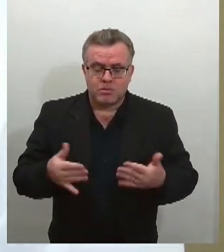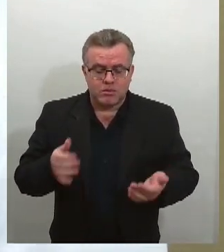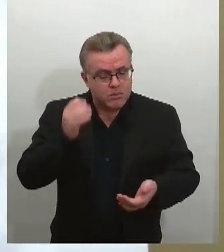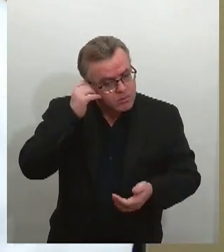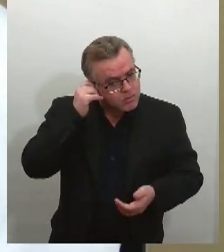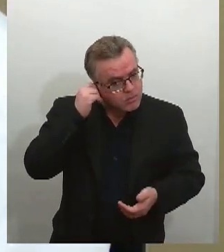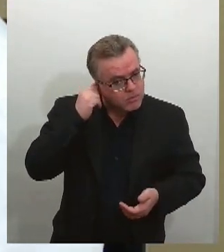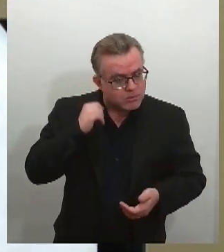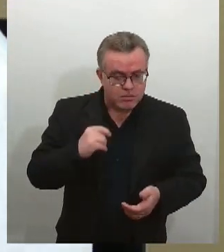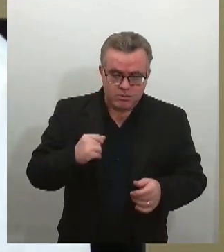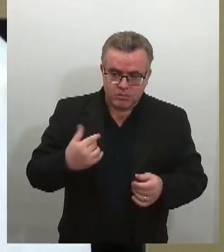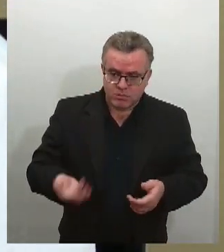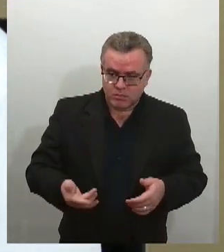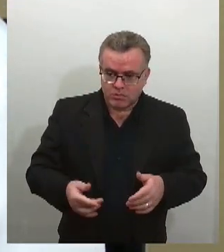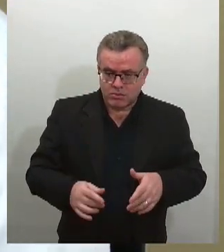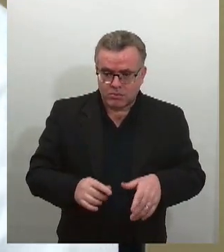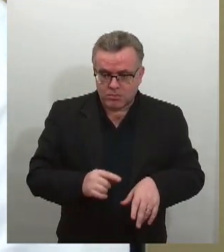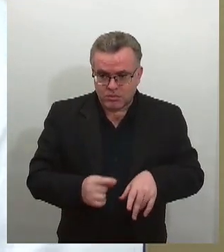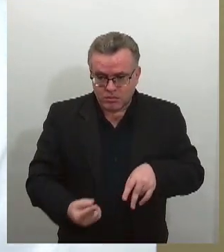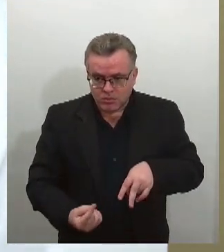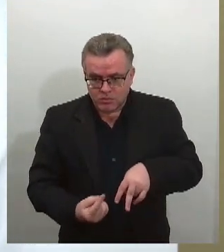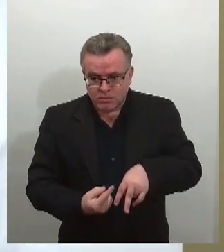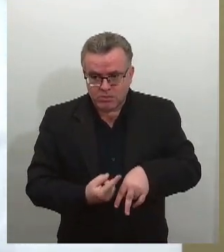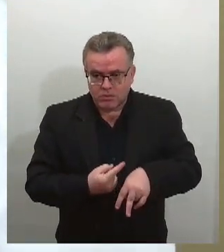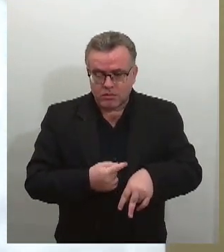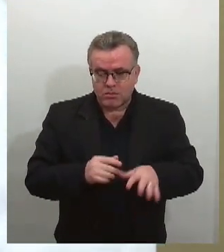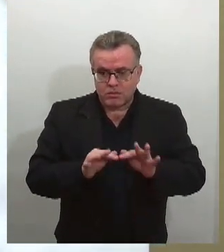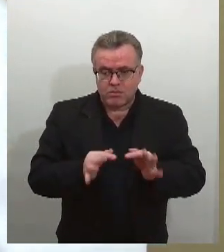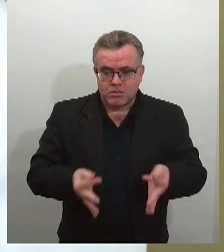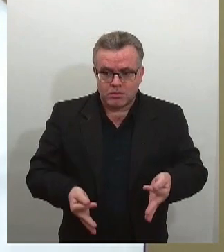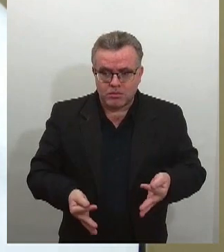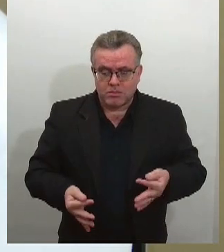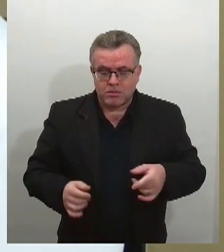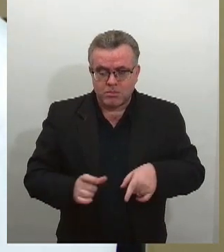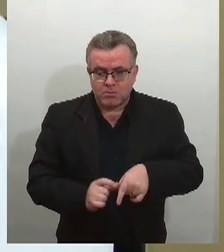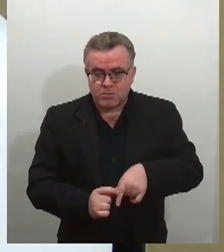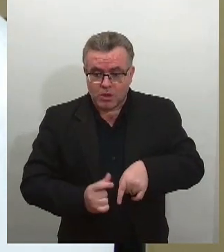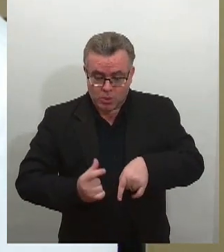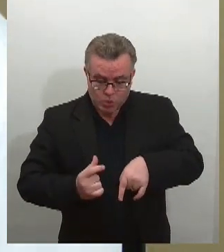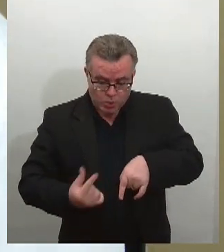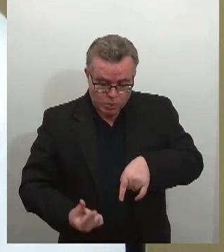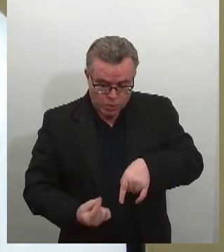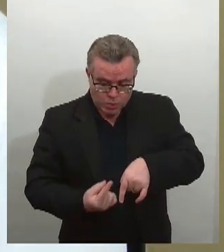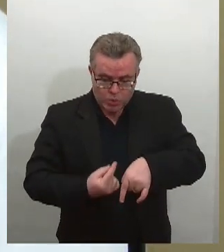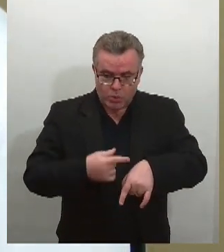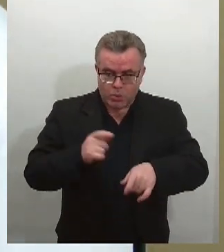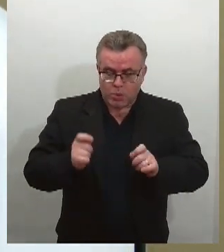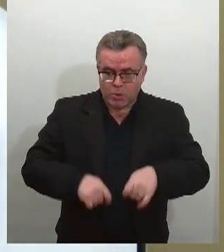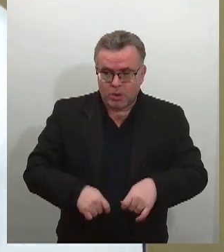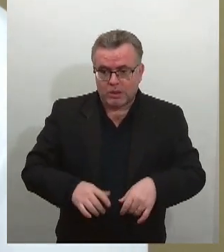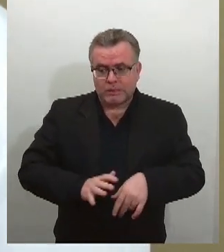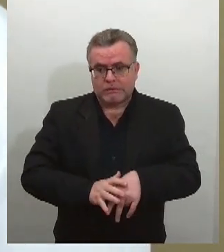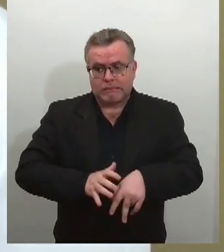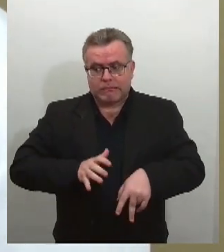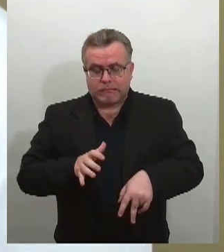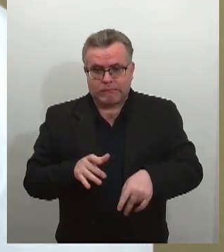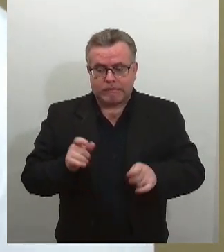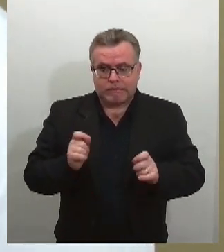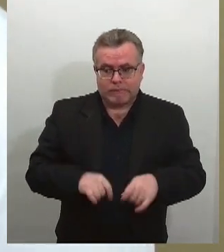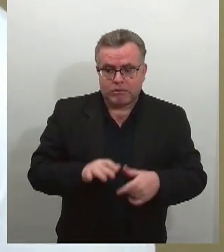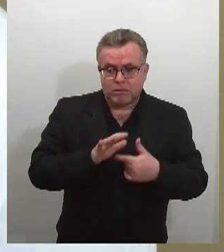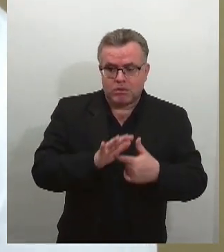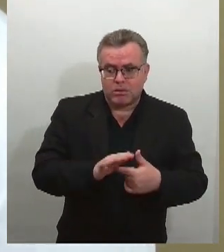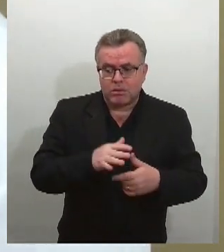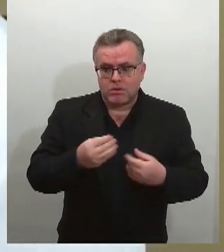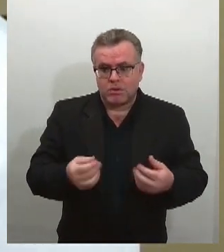menor, vai ter menos sintoma. Se você pega uma veia maior, tem mais inchaço e mais sintomas. Mas os mais importantes